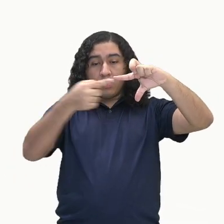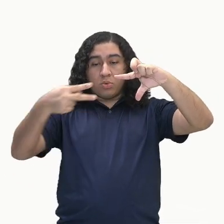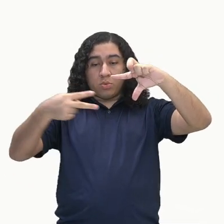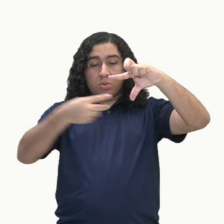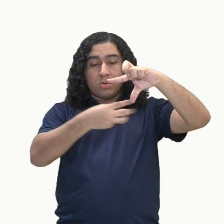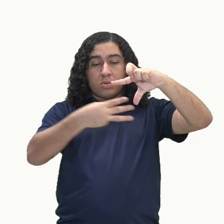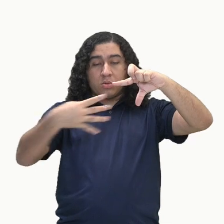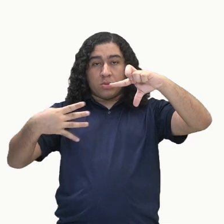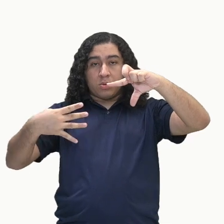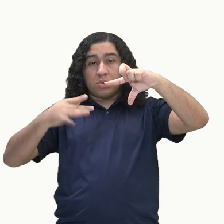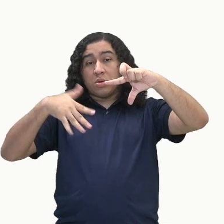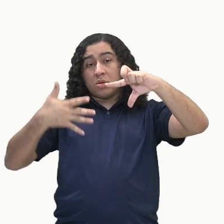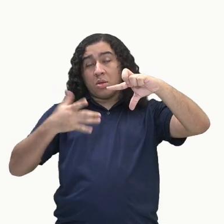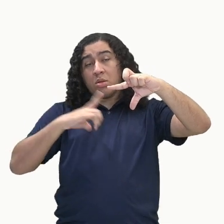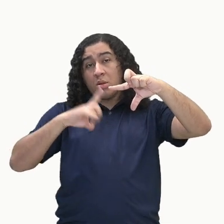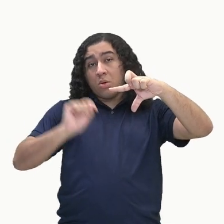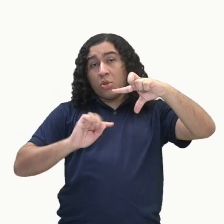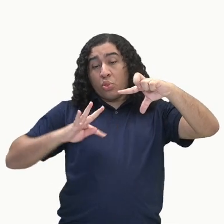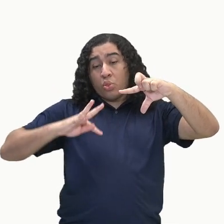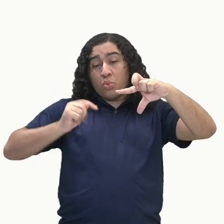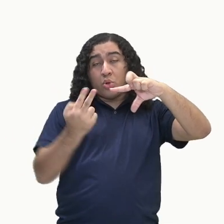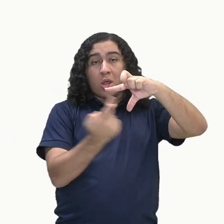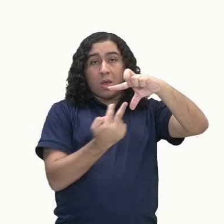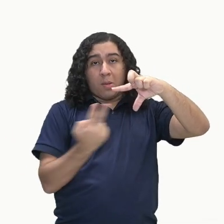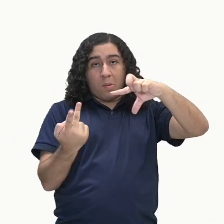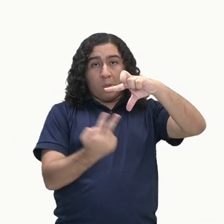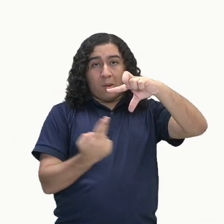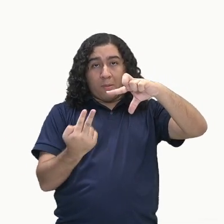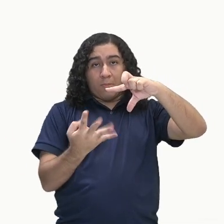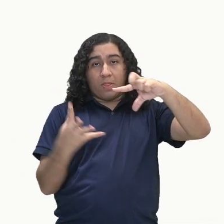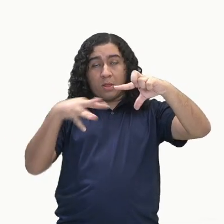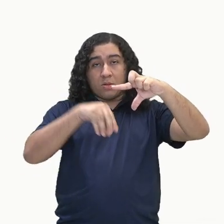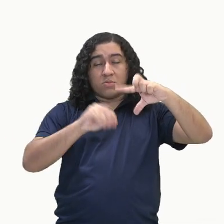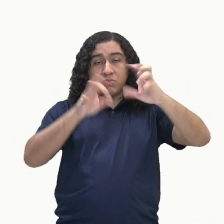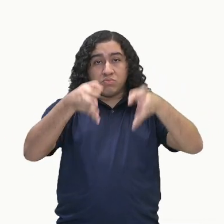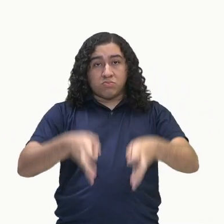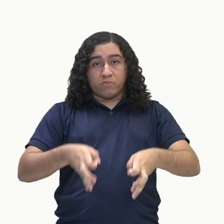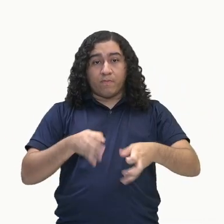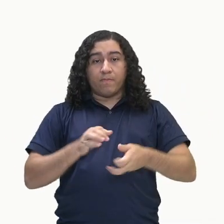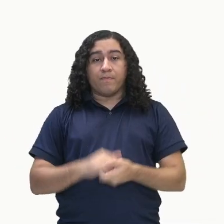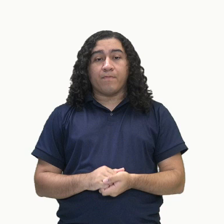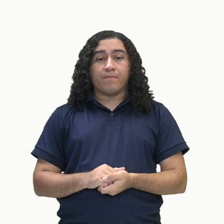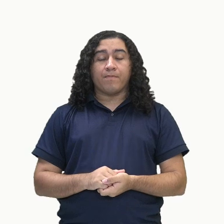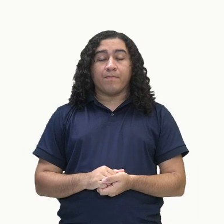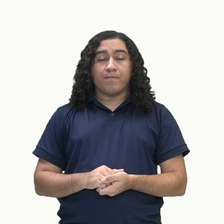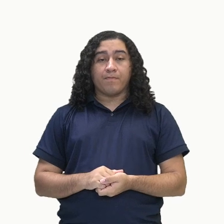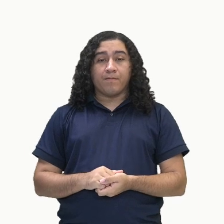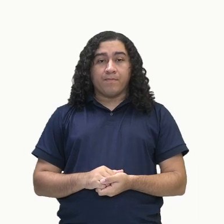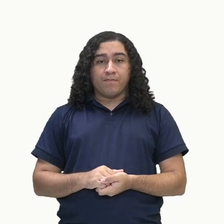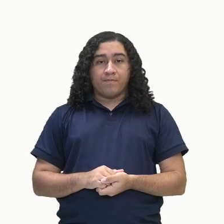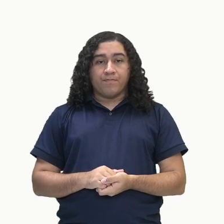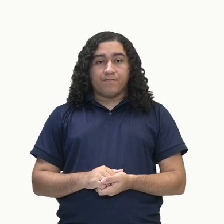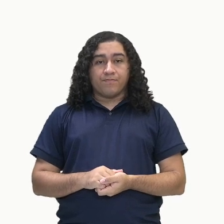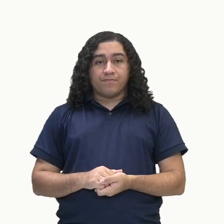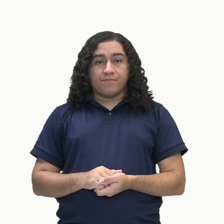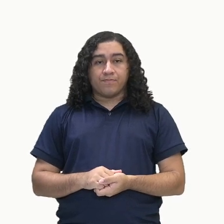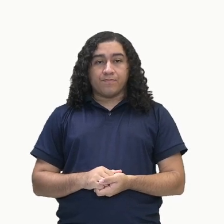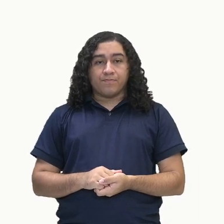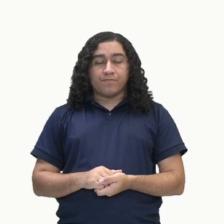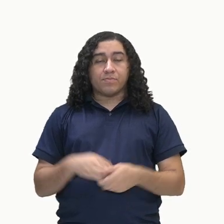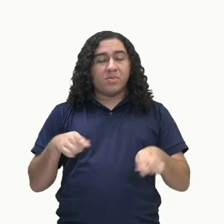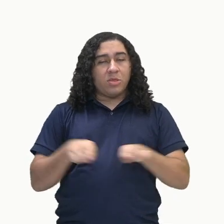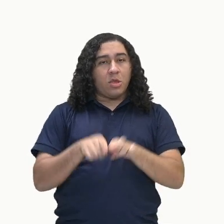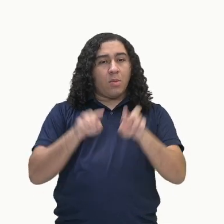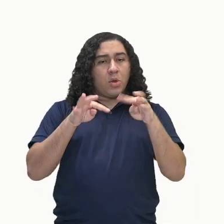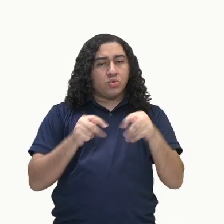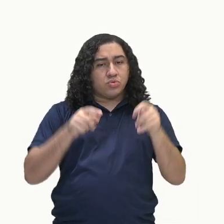ele possui todos os seus lados iguais. Tudo bem? E como eles estão, né, certinho